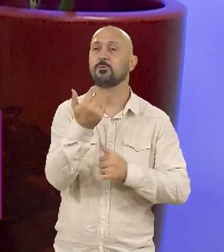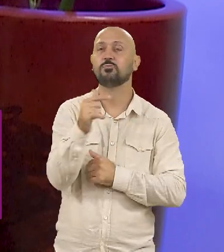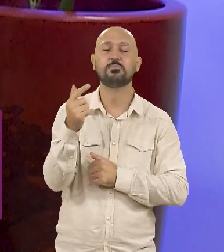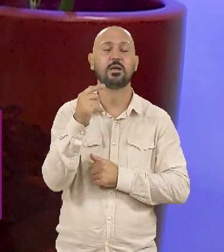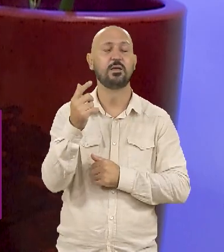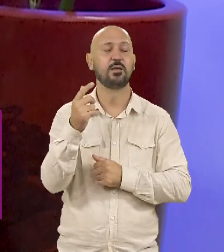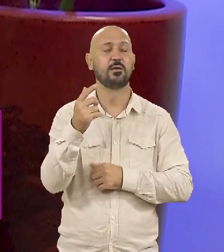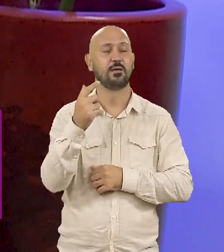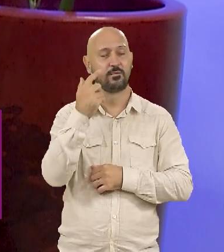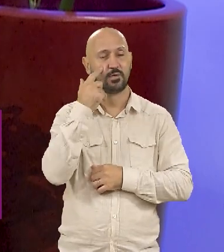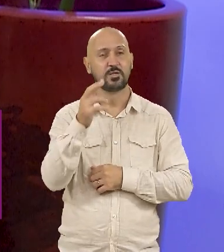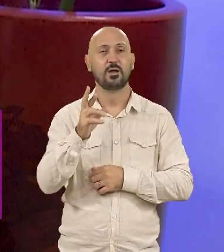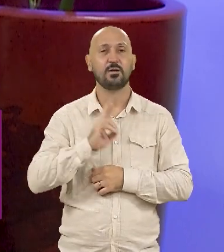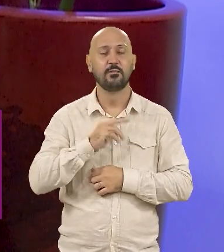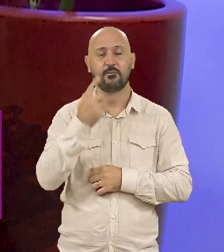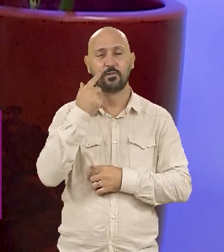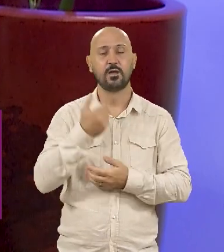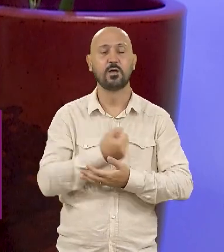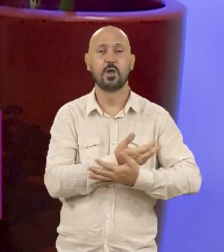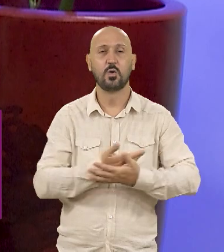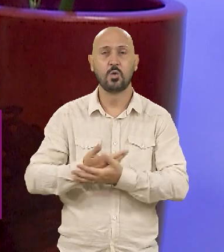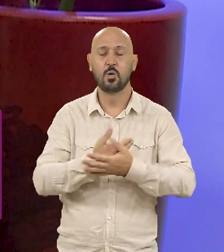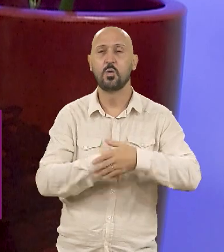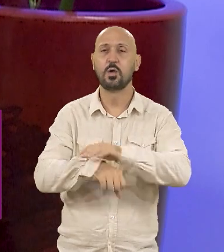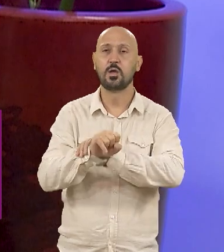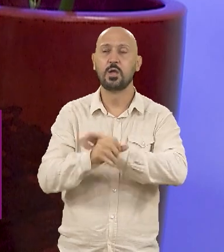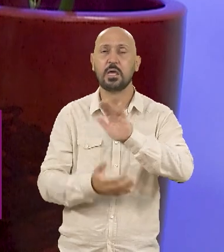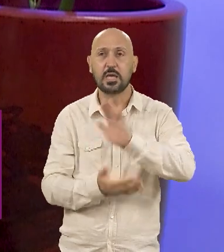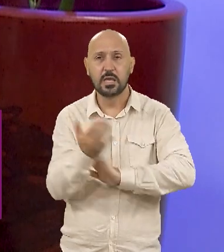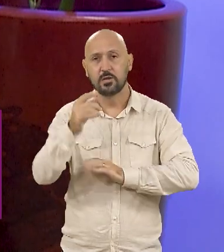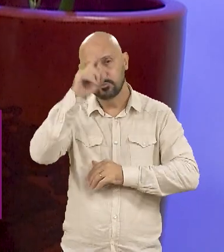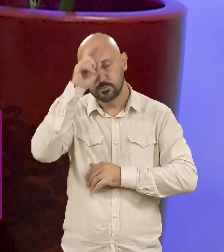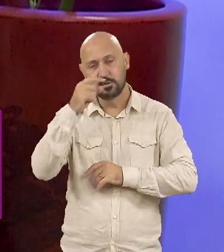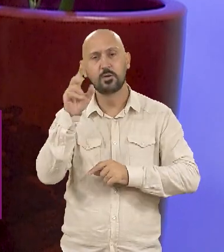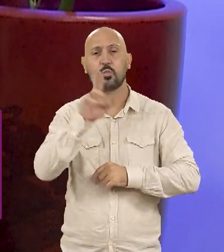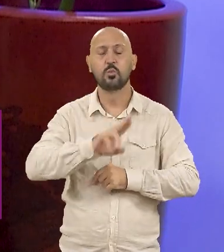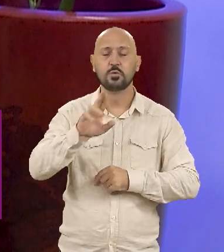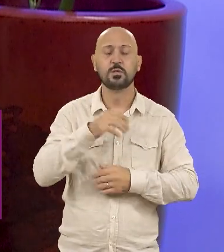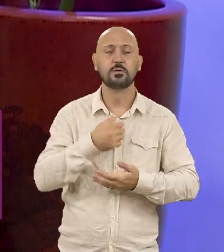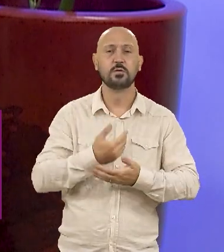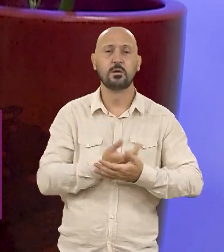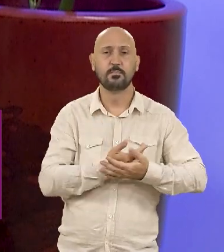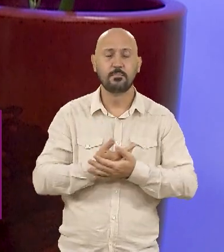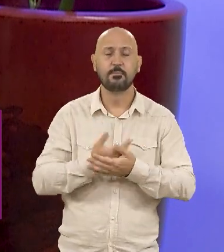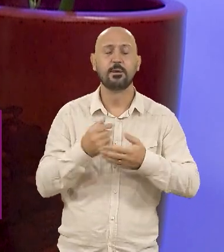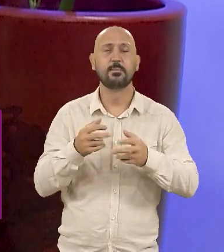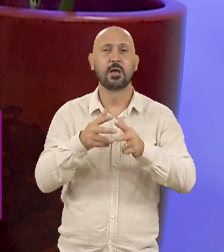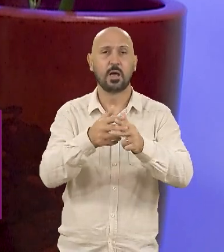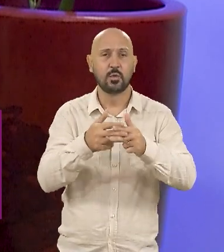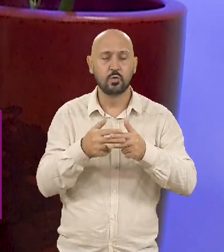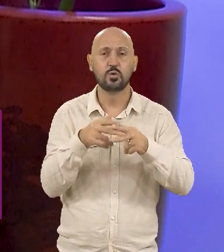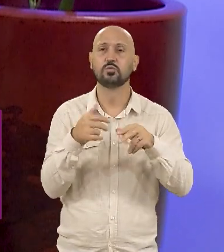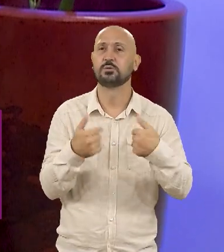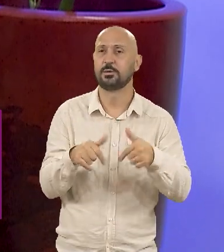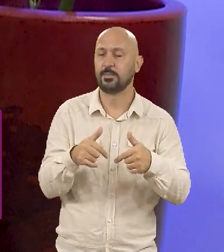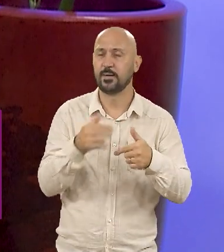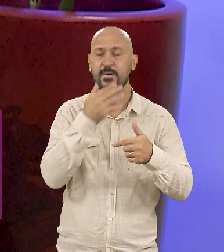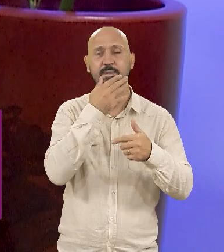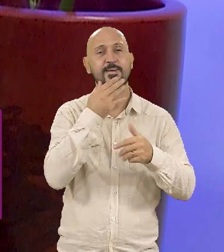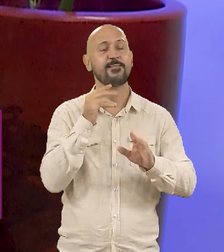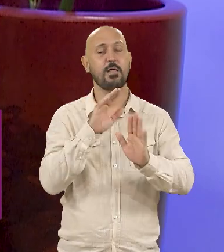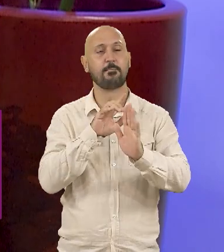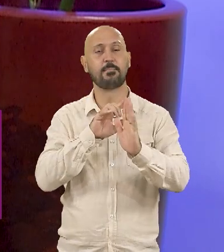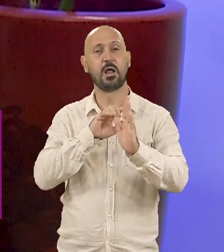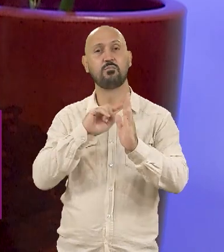resultados, né? Comentei a história do bebê reborn indo para o hospital, mas tem muitas pessoas utilizando o bebê reborn para pegar atestado médico no trabalho, para